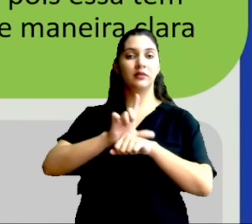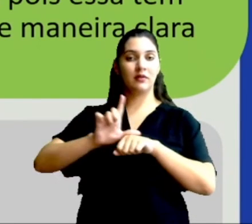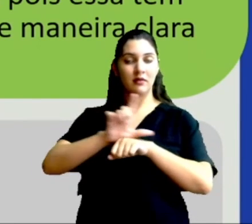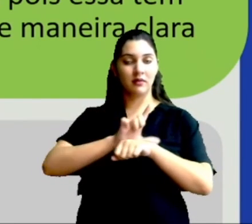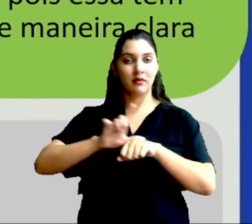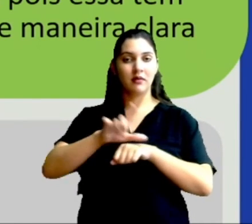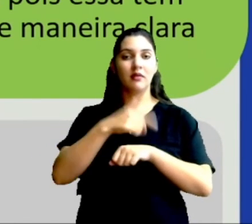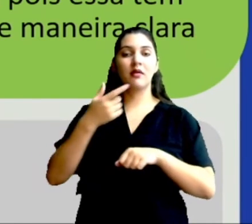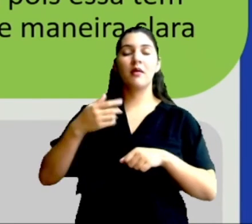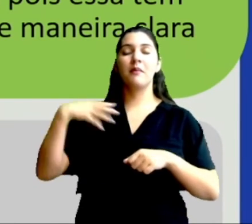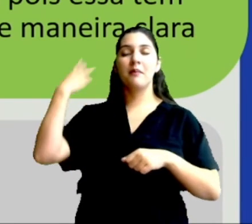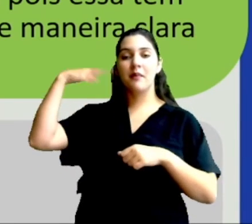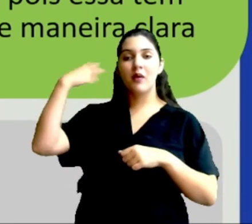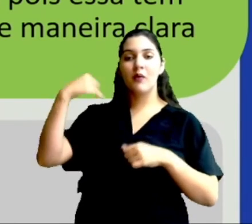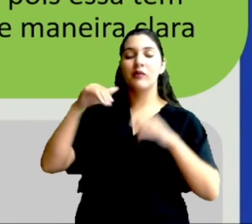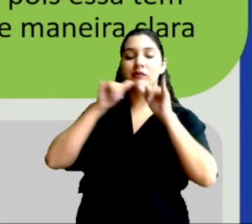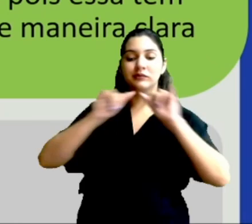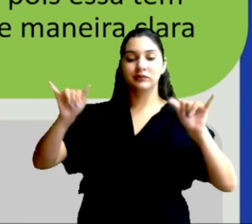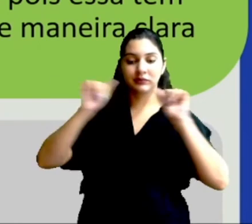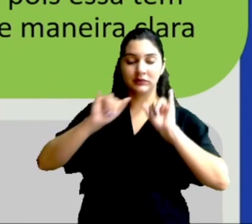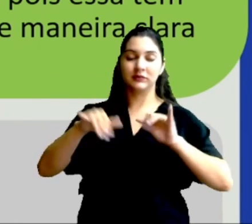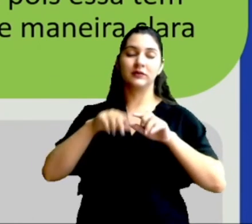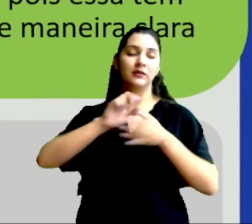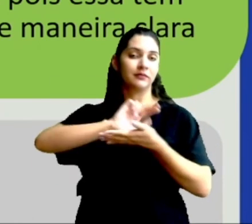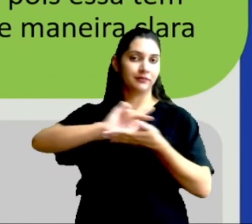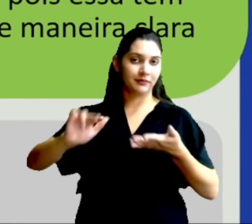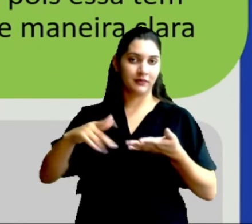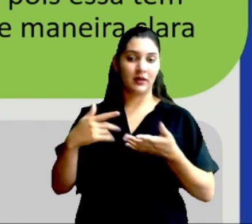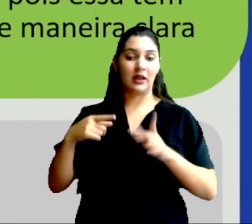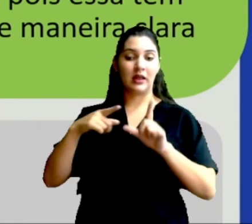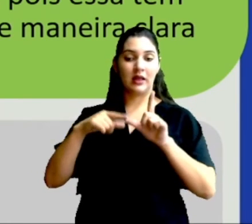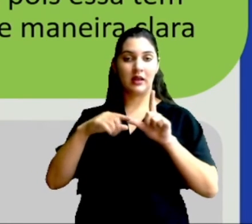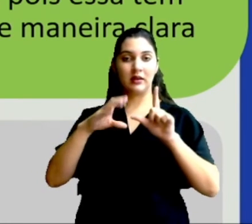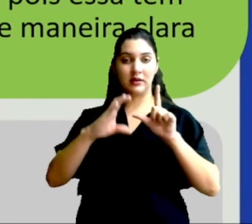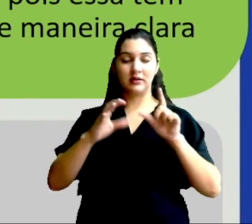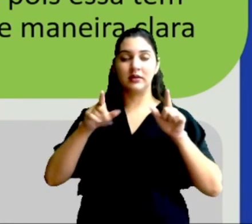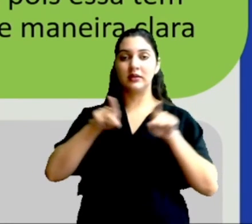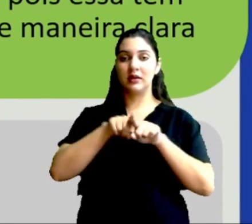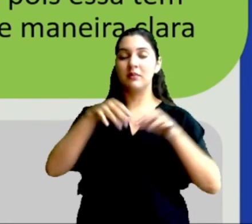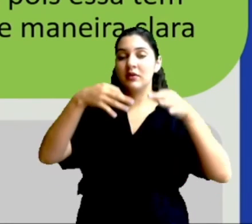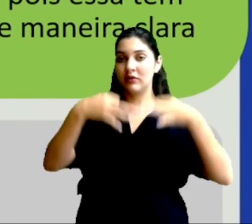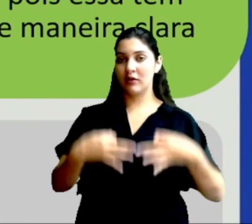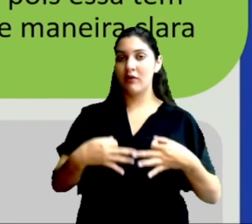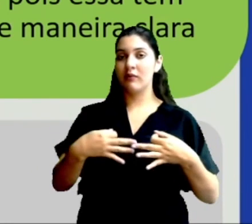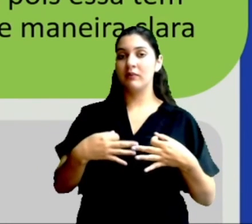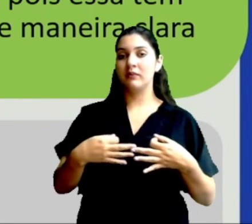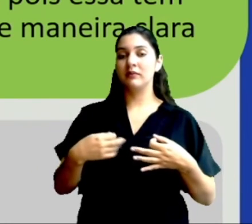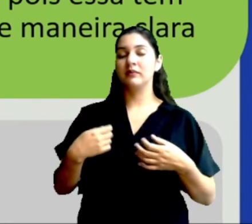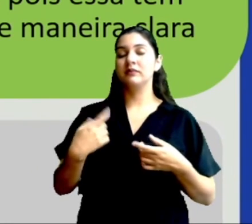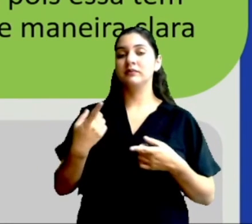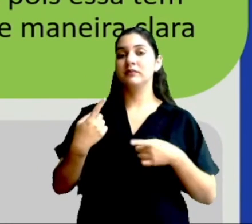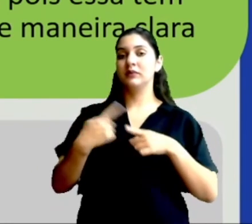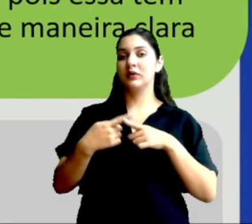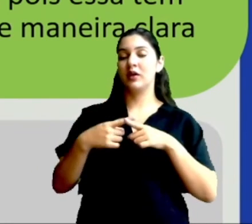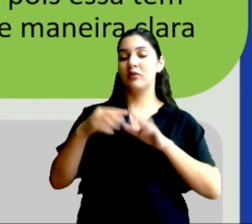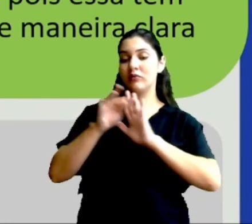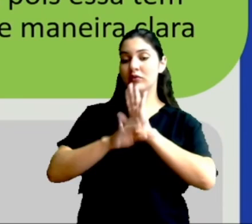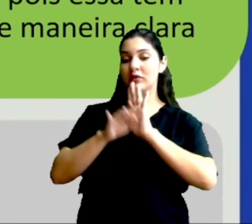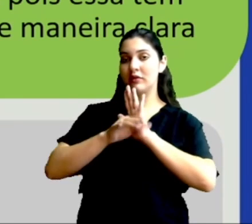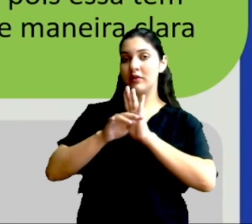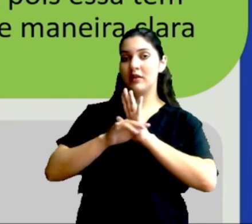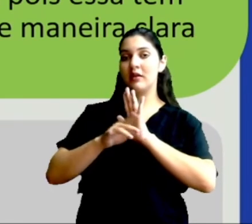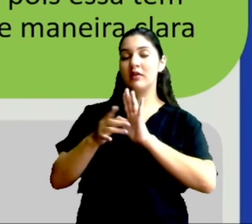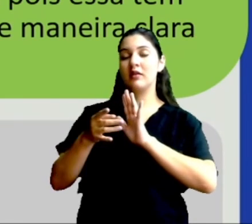Em músicas, anúncios, enfim. E a letra C também está correta, tá? O texto não literário não